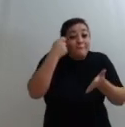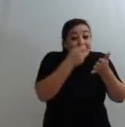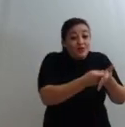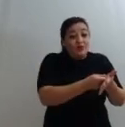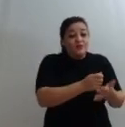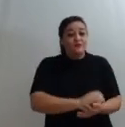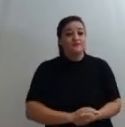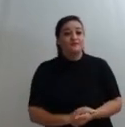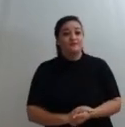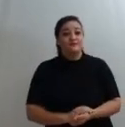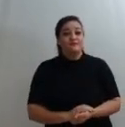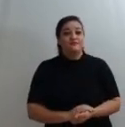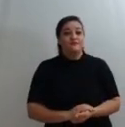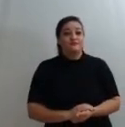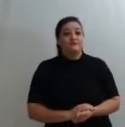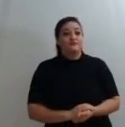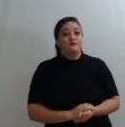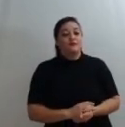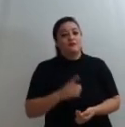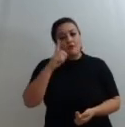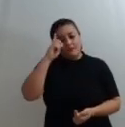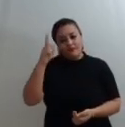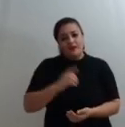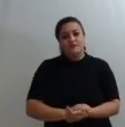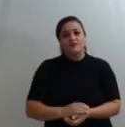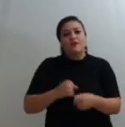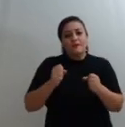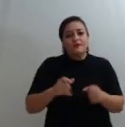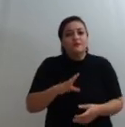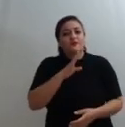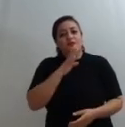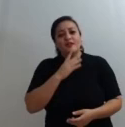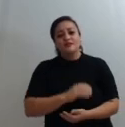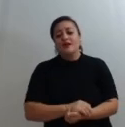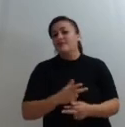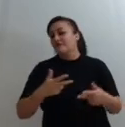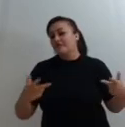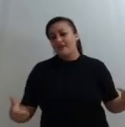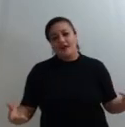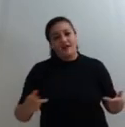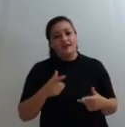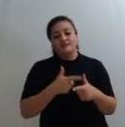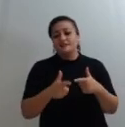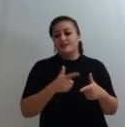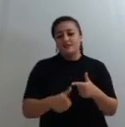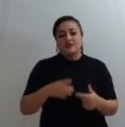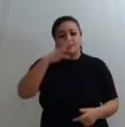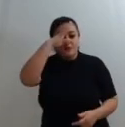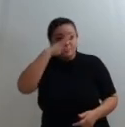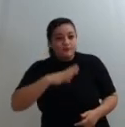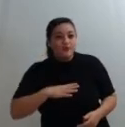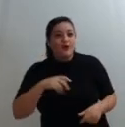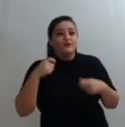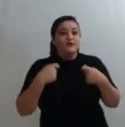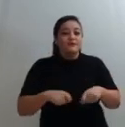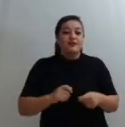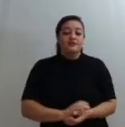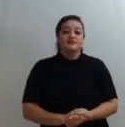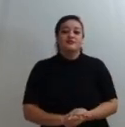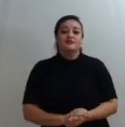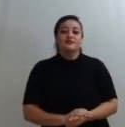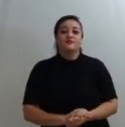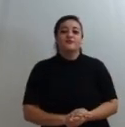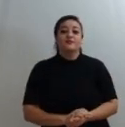nós poderíamos fazer um paralelo a situações outras de provas que dependem da colaboração do